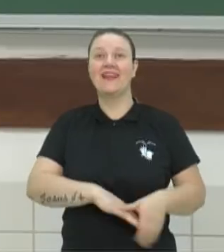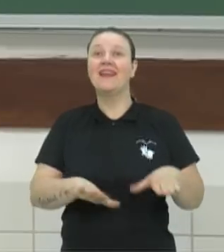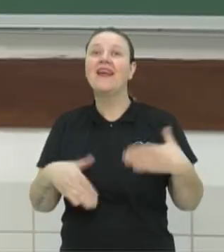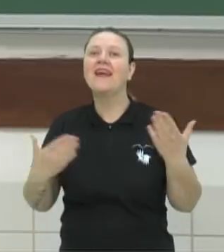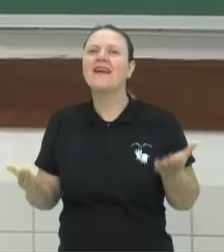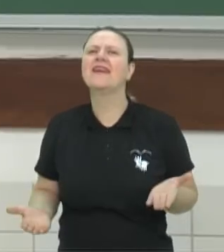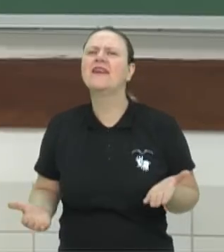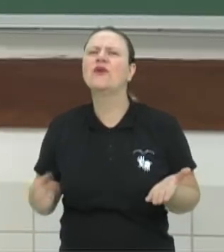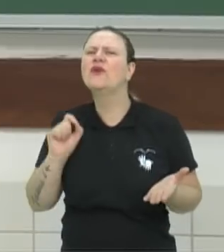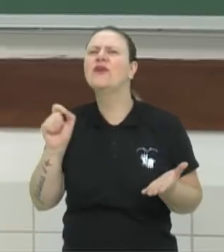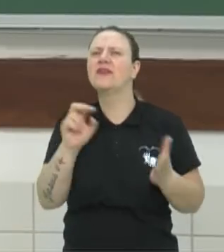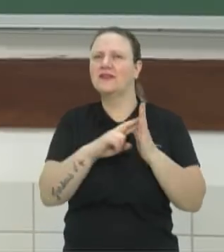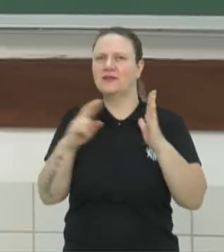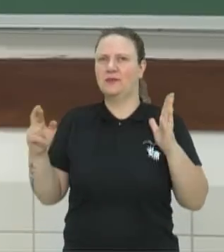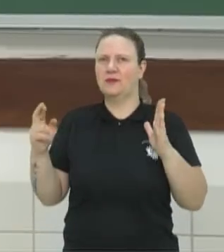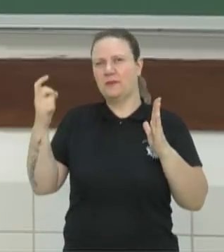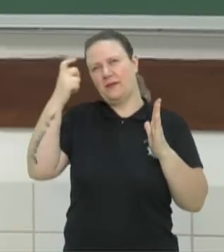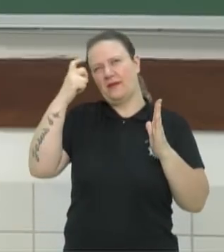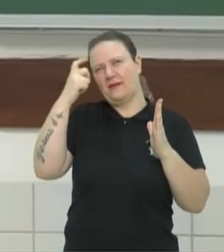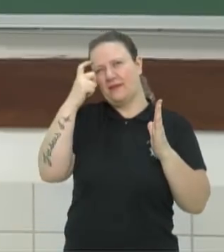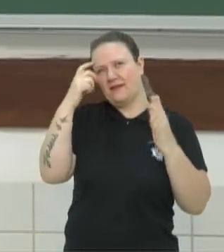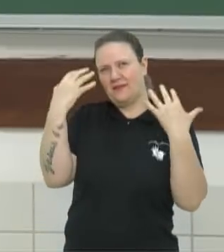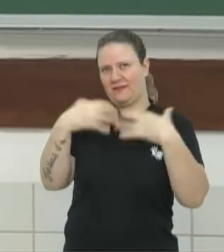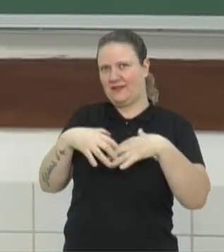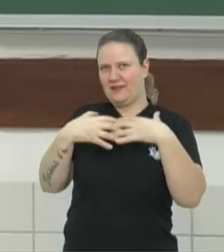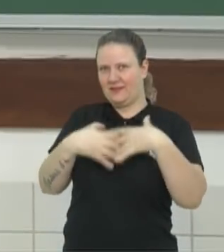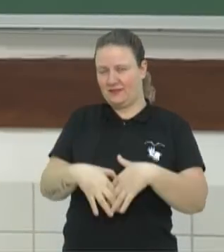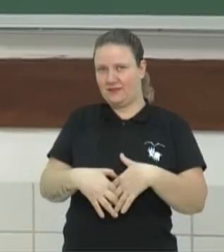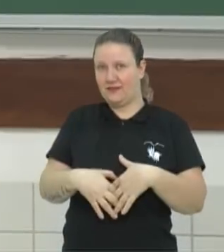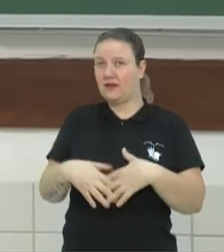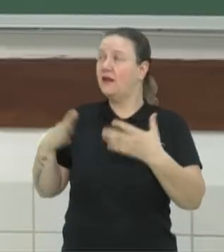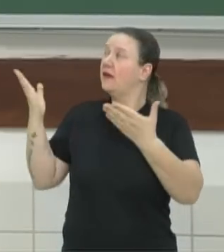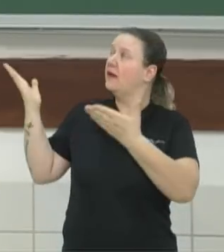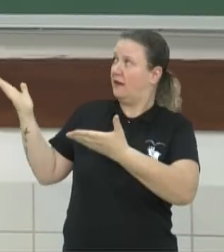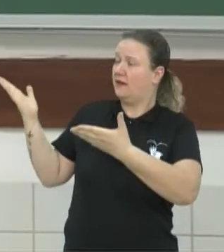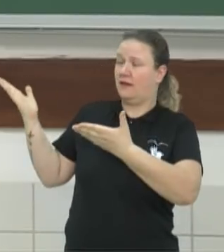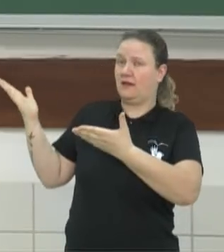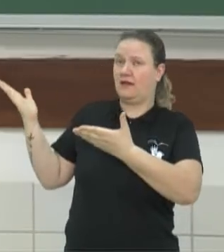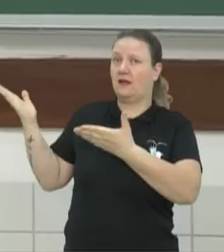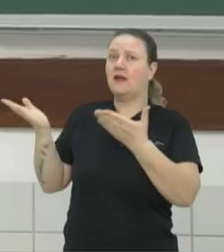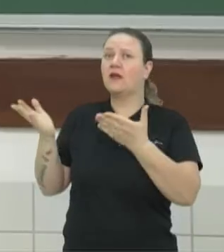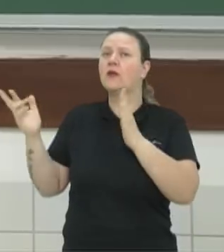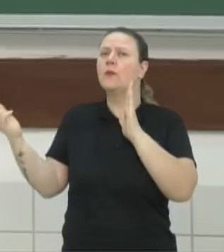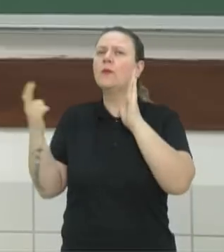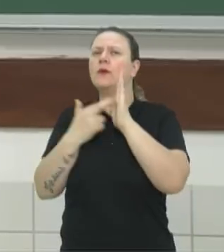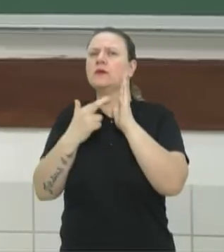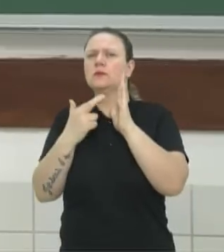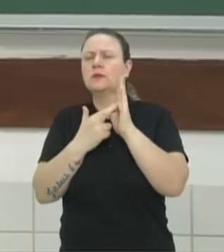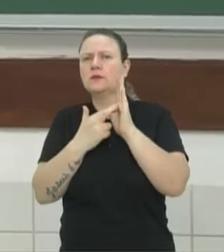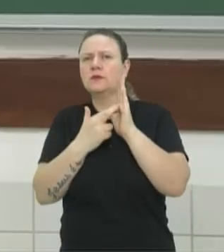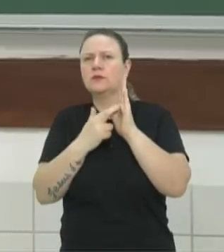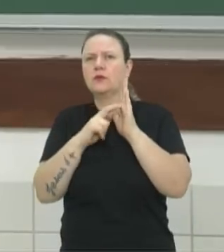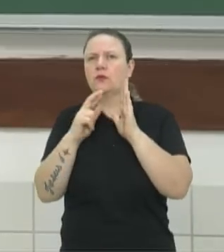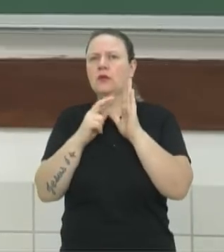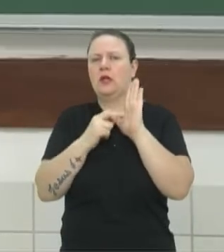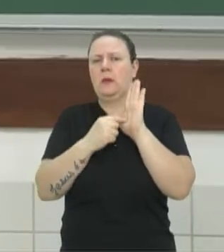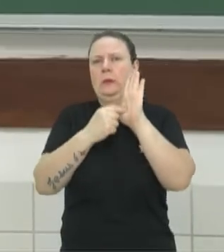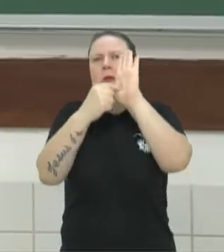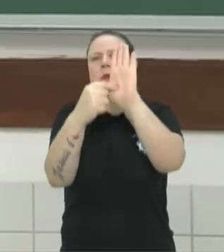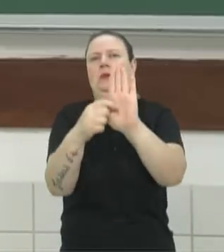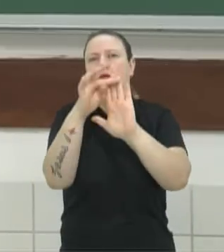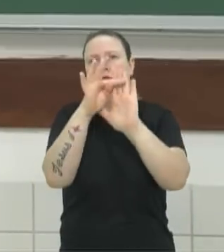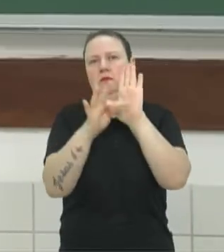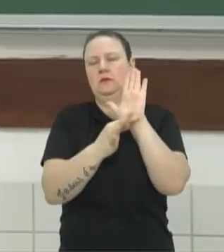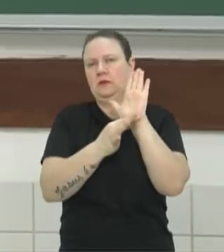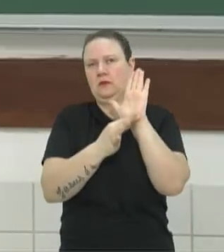E aí, o que você respondeu? Você pensou sobre isso? Nesse caso, essa resposta, ela não estava explícita no texto. Então,